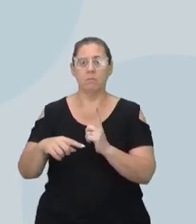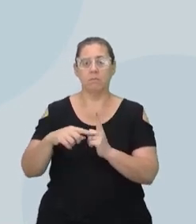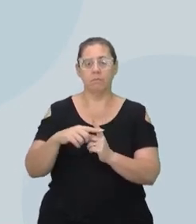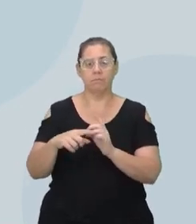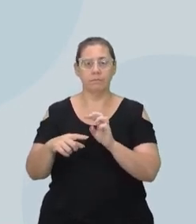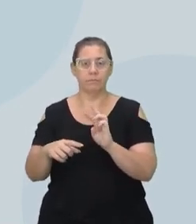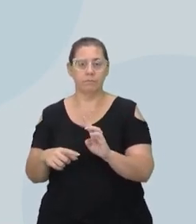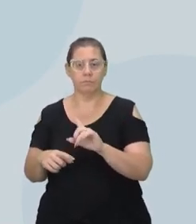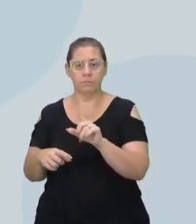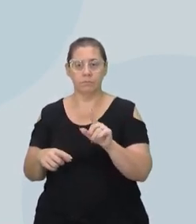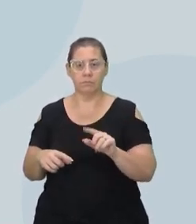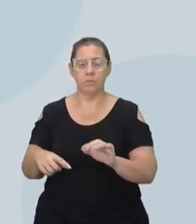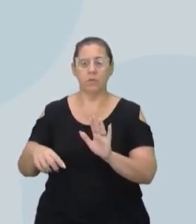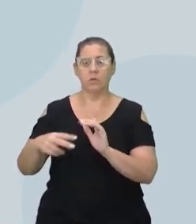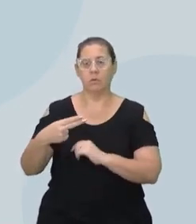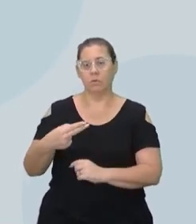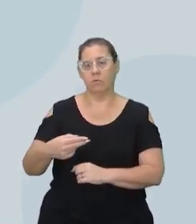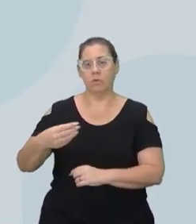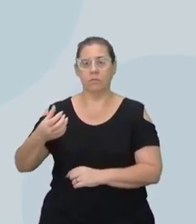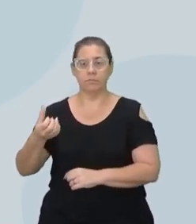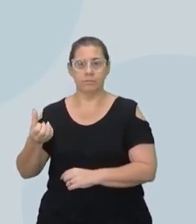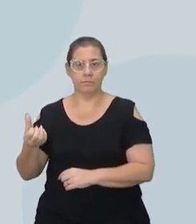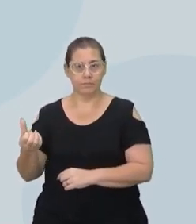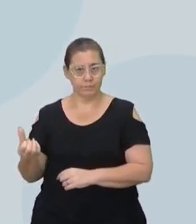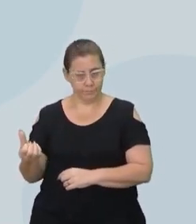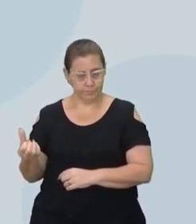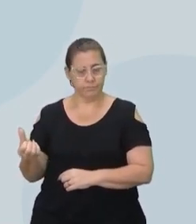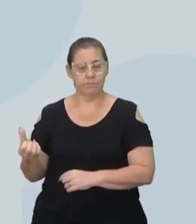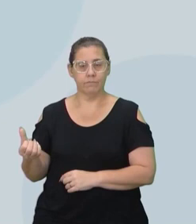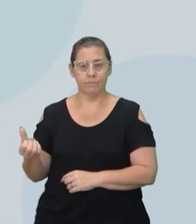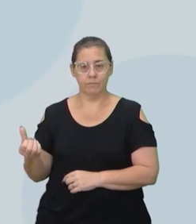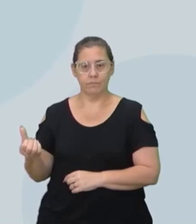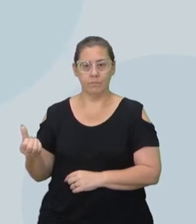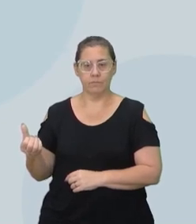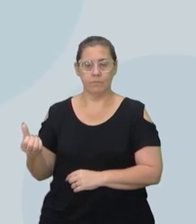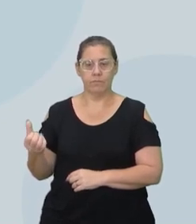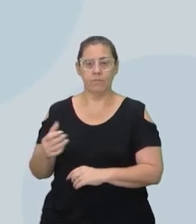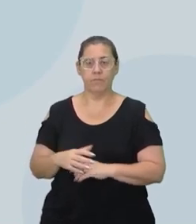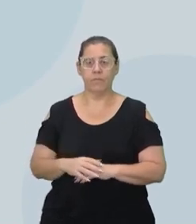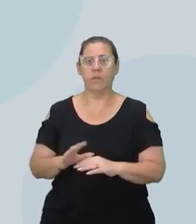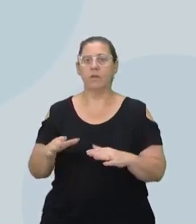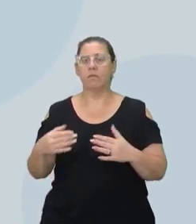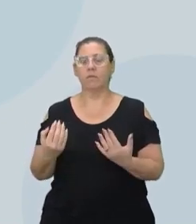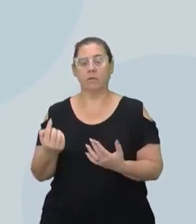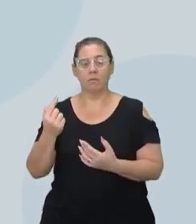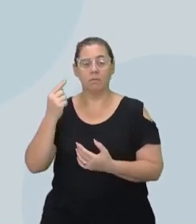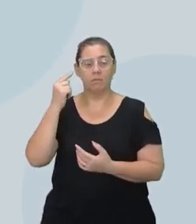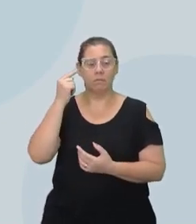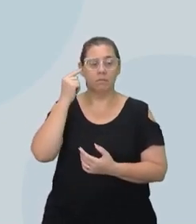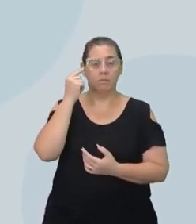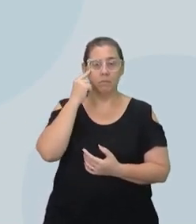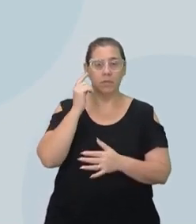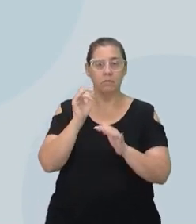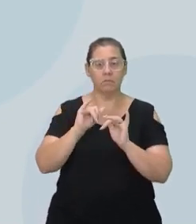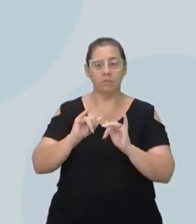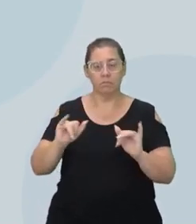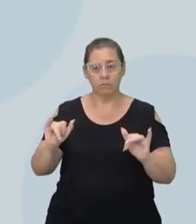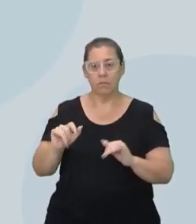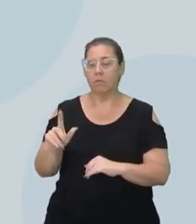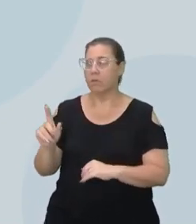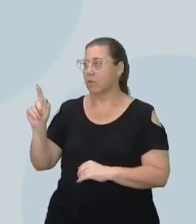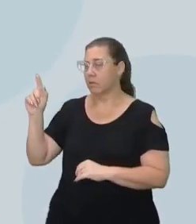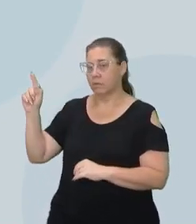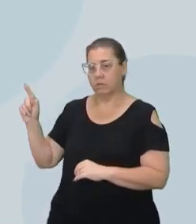4y, mais 3z, e o termo independente aí, o 6. Então, pensando aí no enunciado, né? Aqui